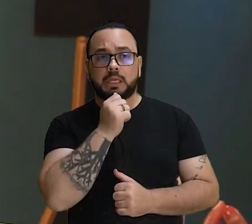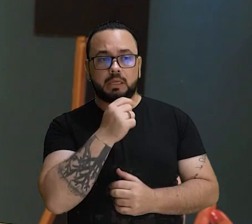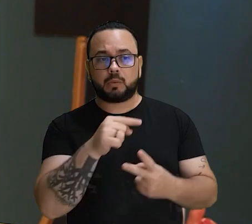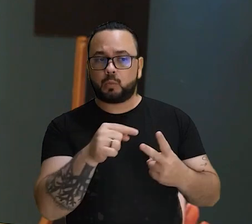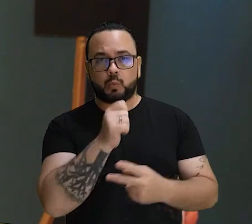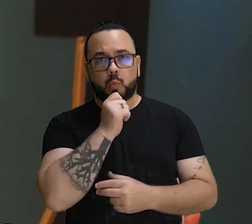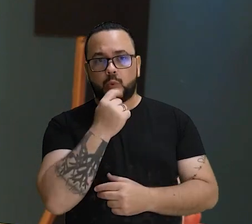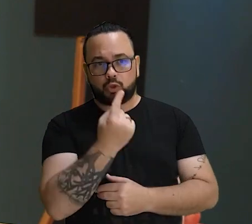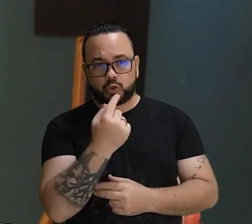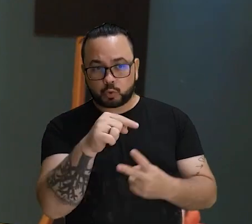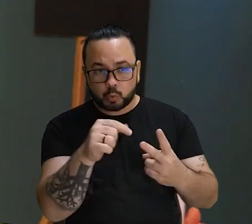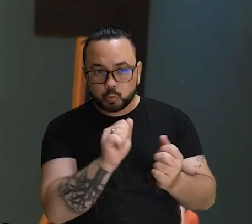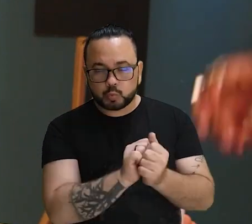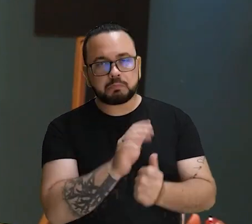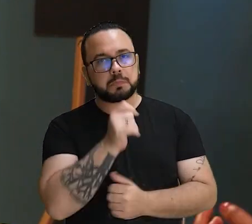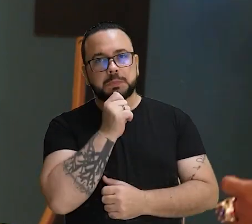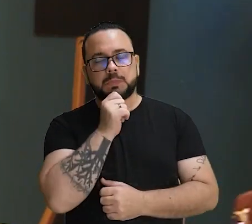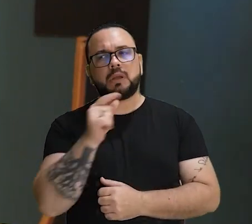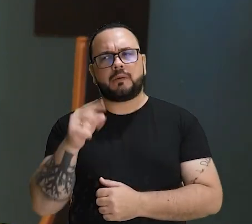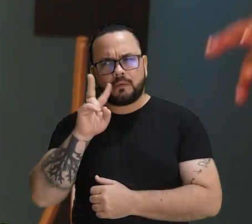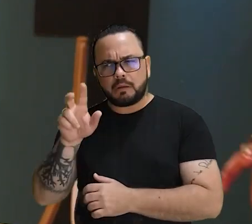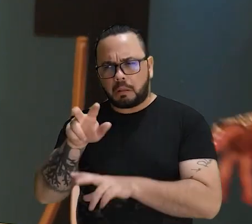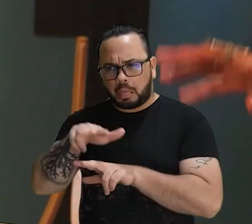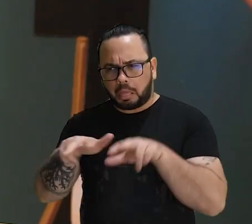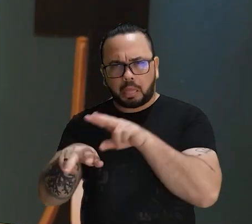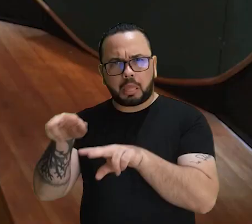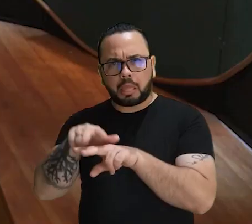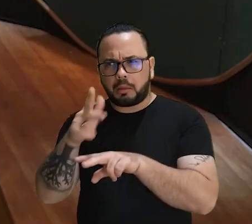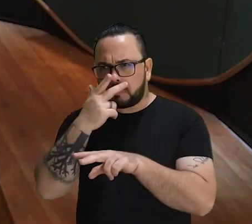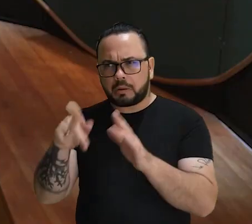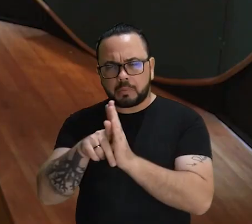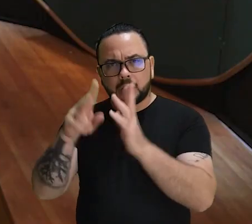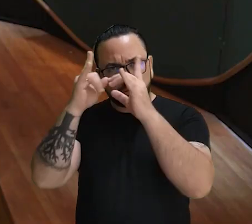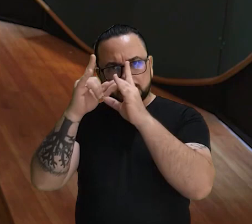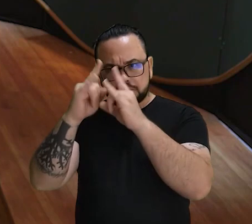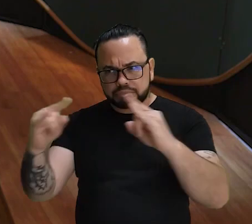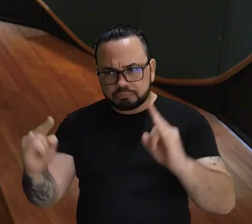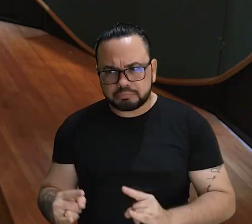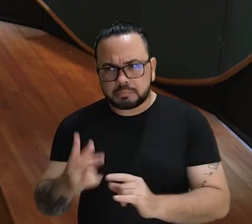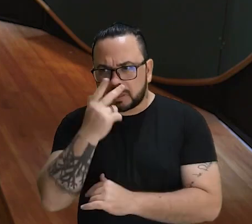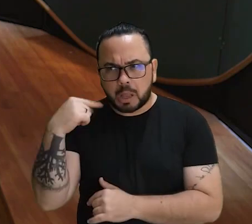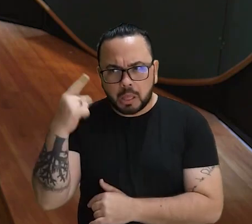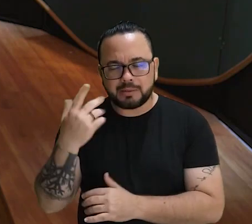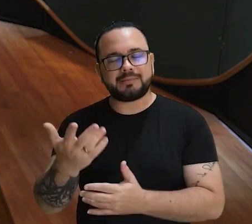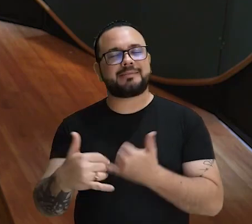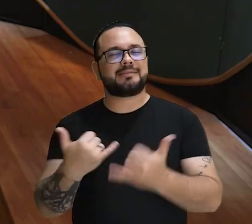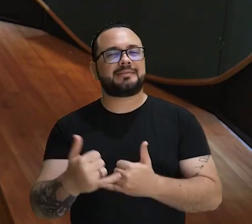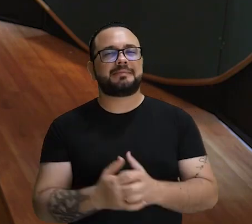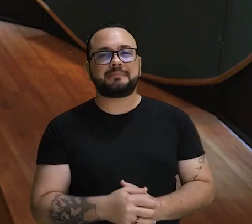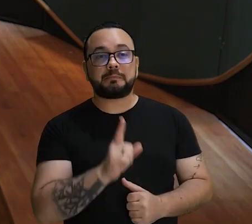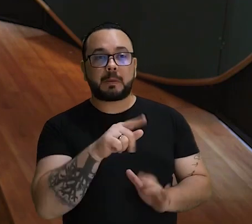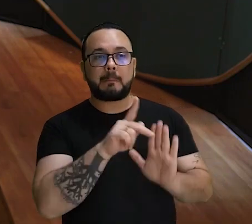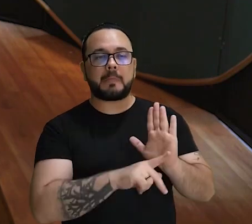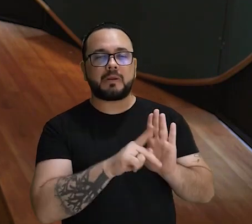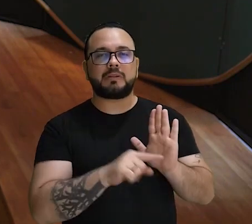gente lindas, sozinha, a gente fez um... Uma em cima da outra, uns negócios assim, coisa de circenses, coisa louca.